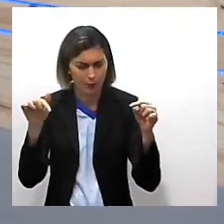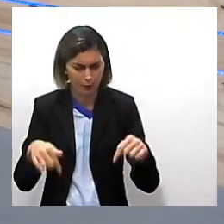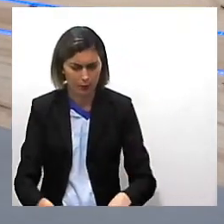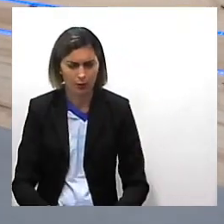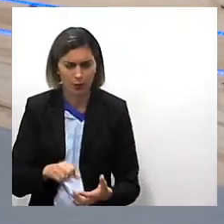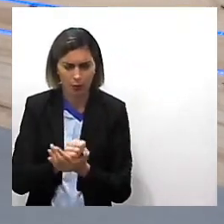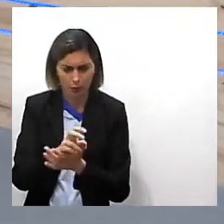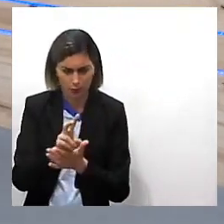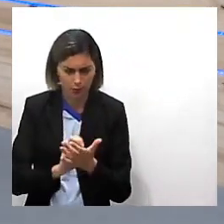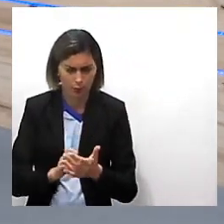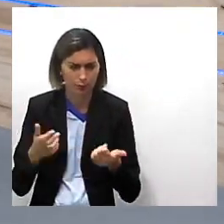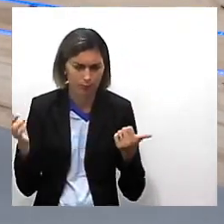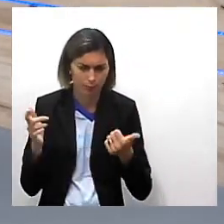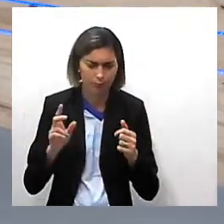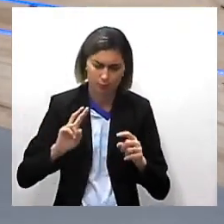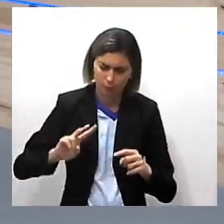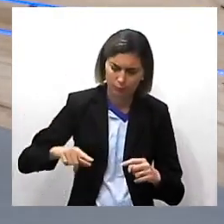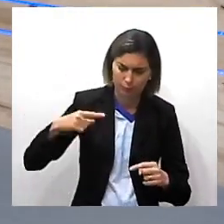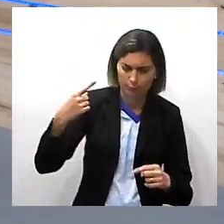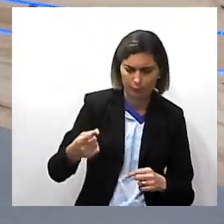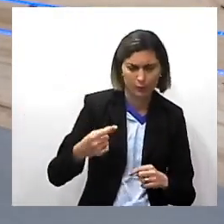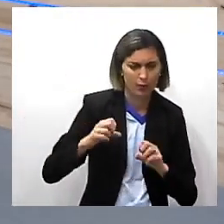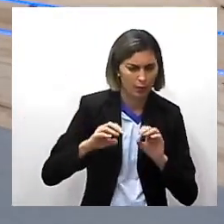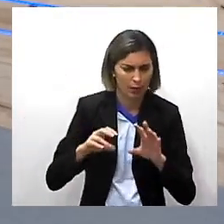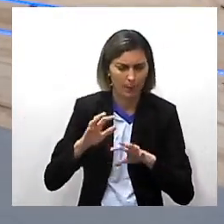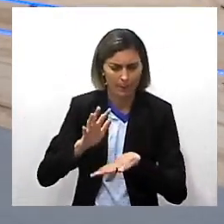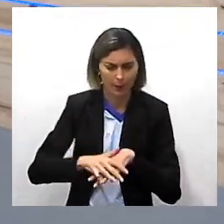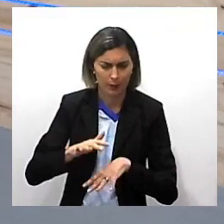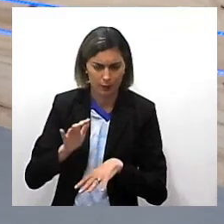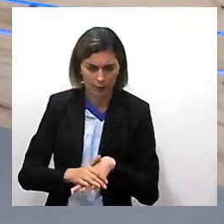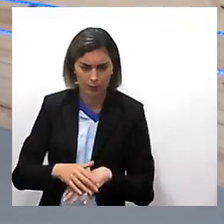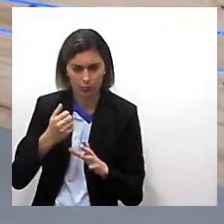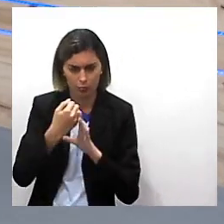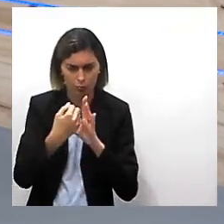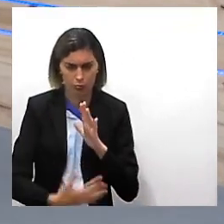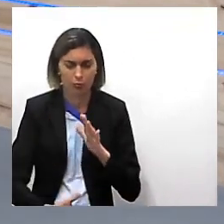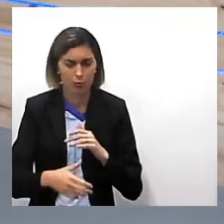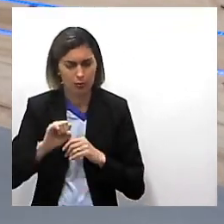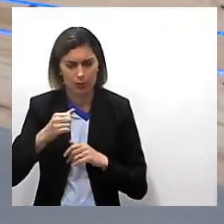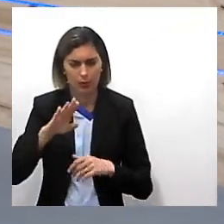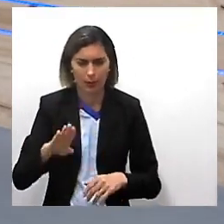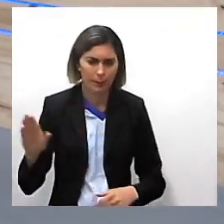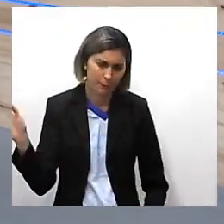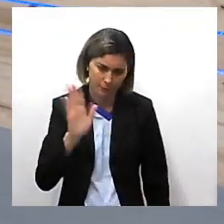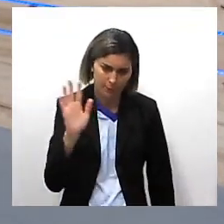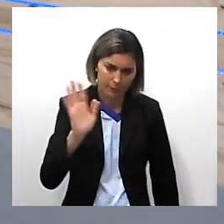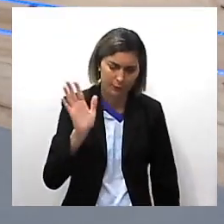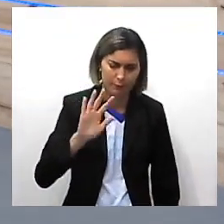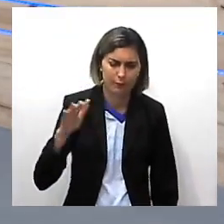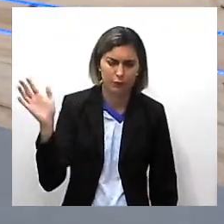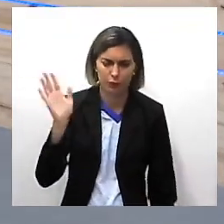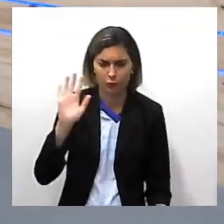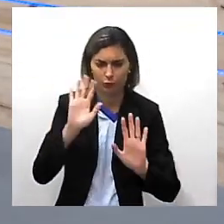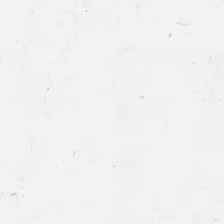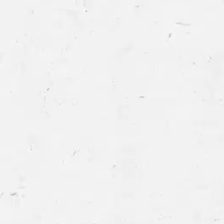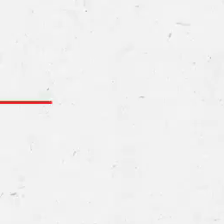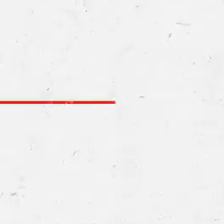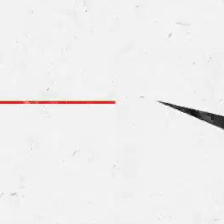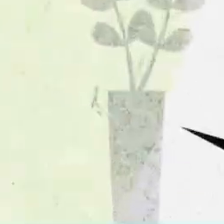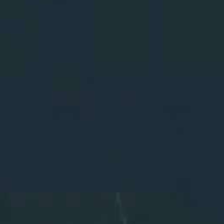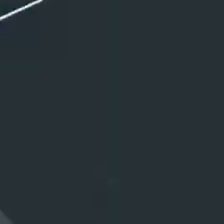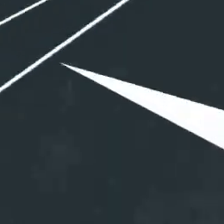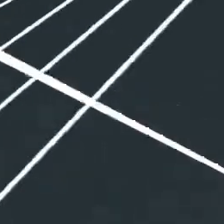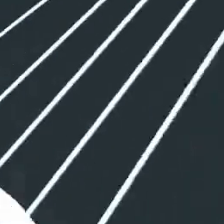aqui no nosso EducaPE e em seguida mais uma aula de matemática do descritor do Saeb. Valeu! Vamos lá, Robertão! Tchau, saindo!